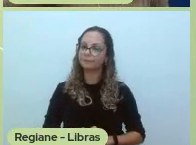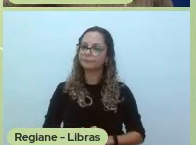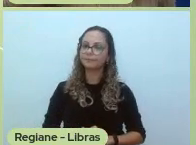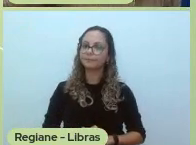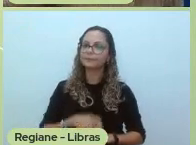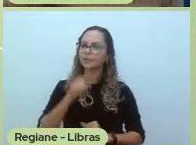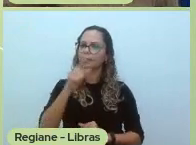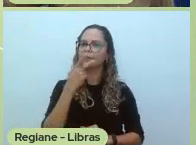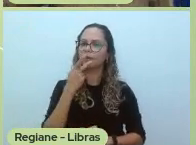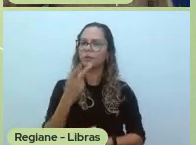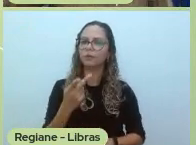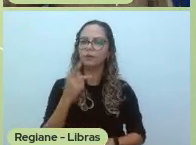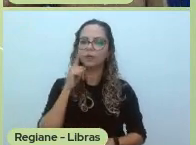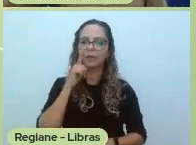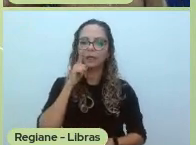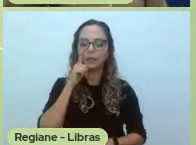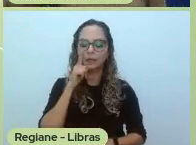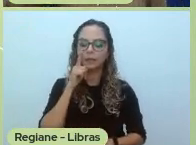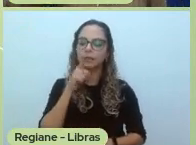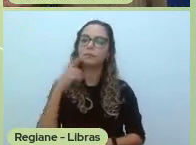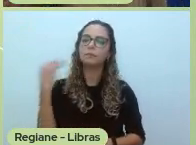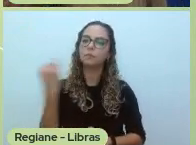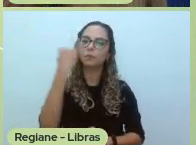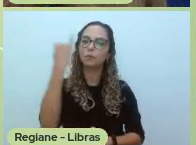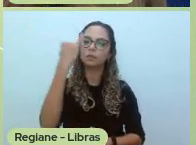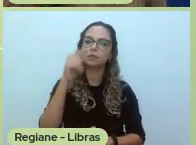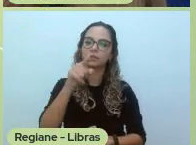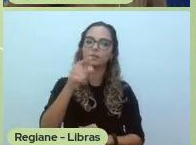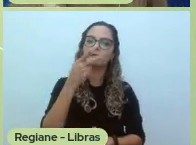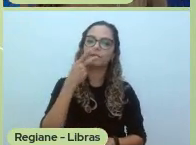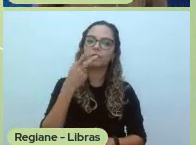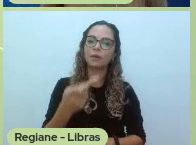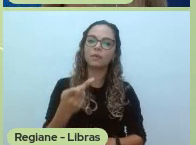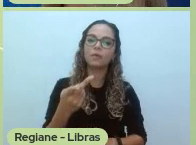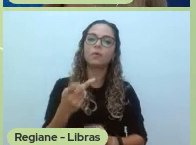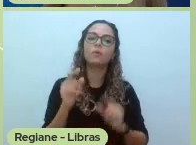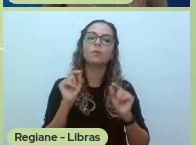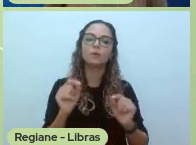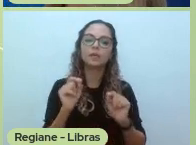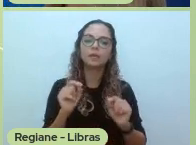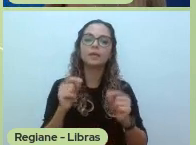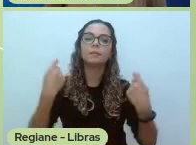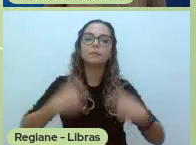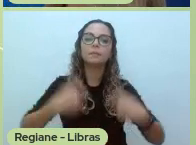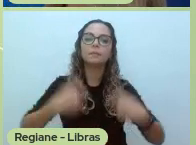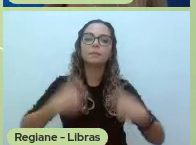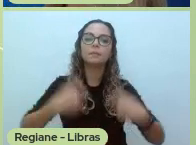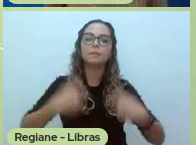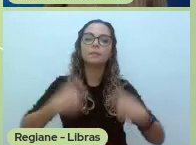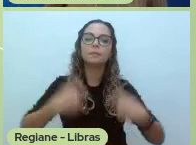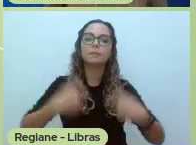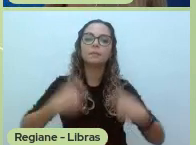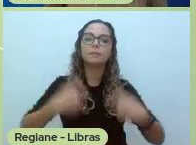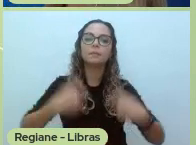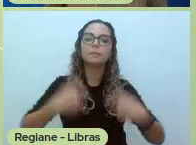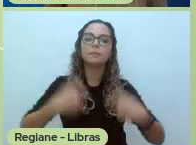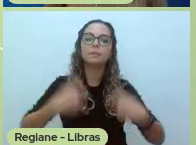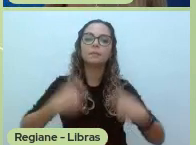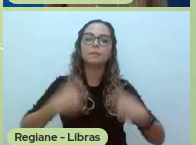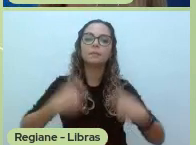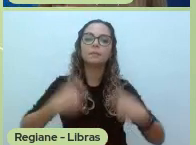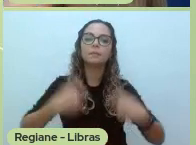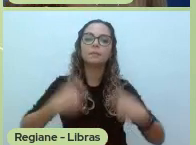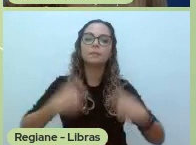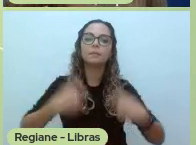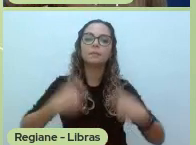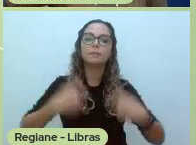eu queria só explorar um ponto que você colocou, que é a questão de você ouvir, né, o retorno, o feedback que os seus